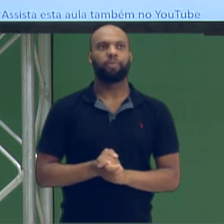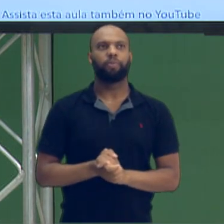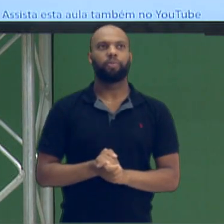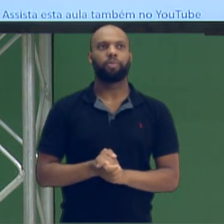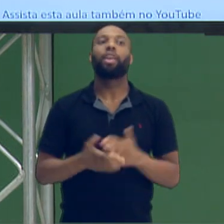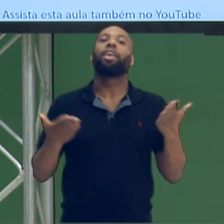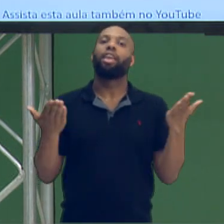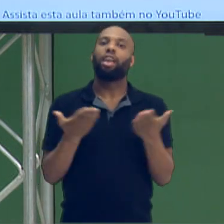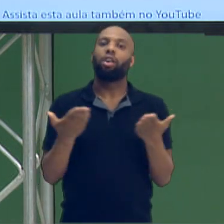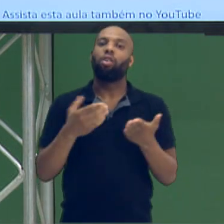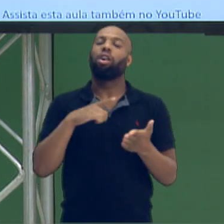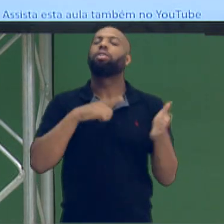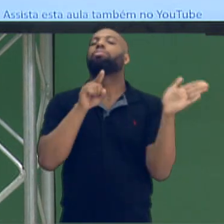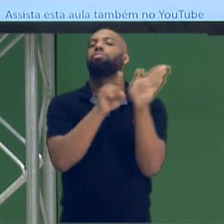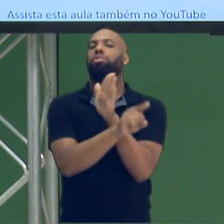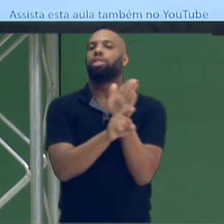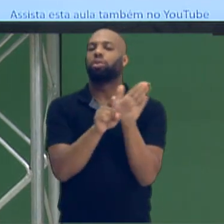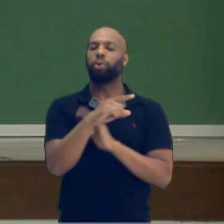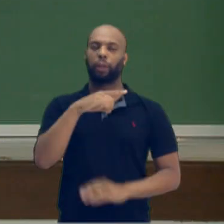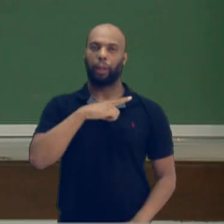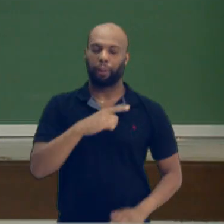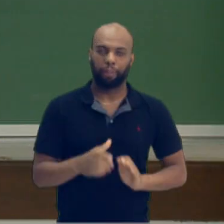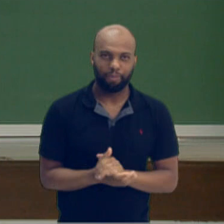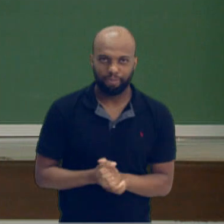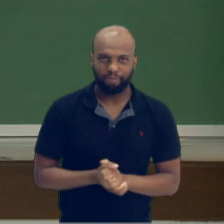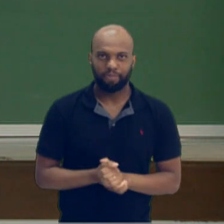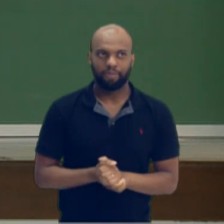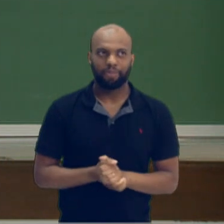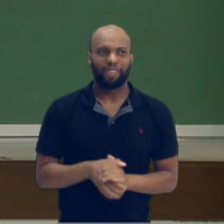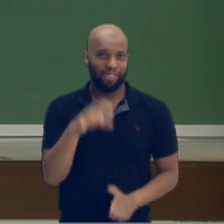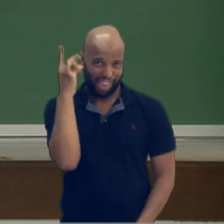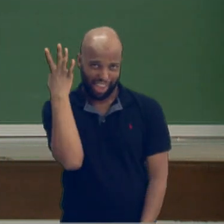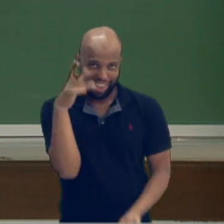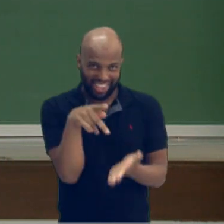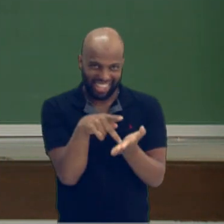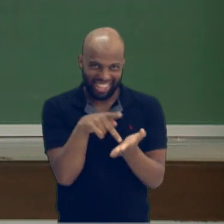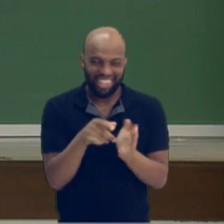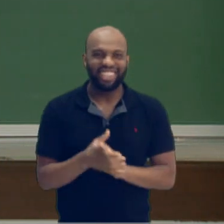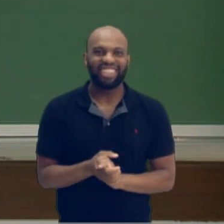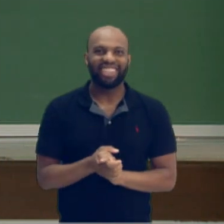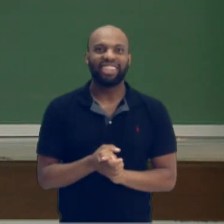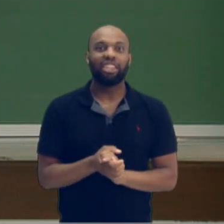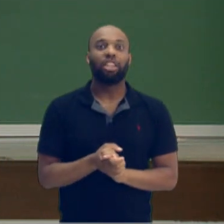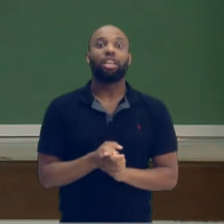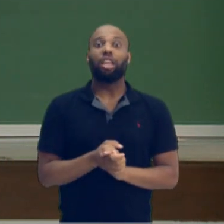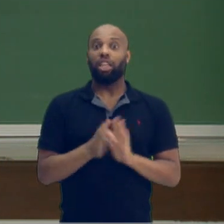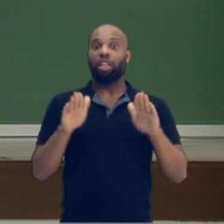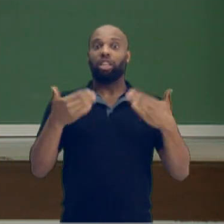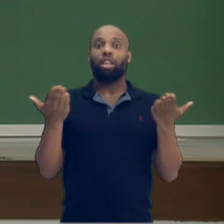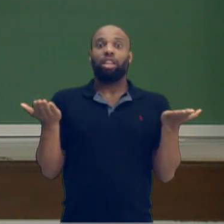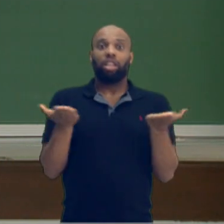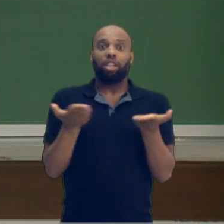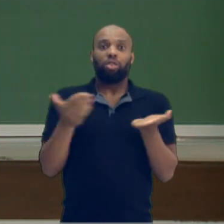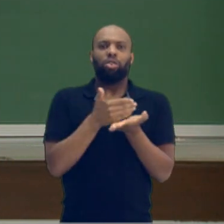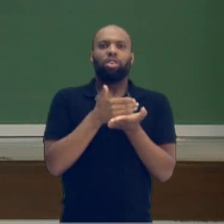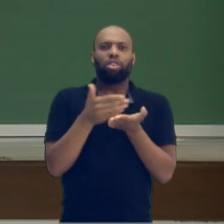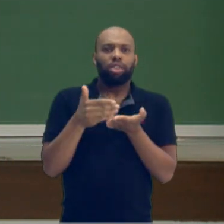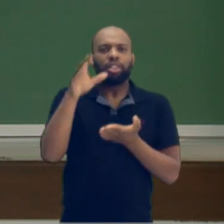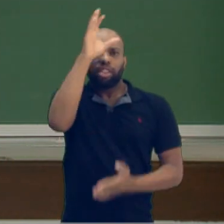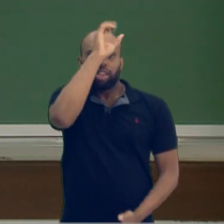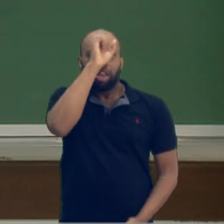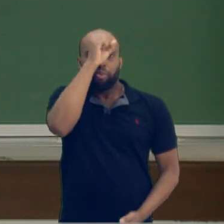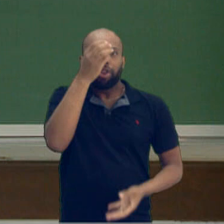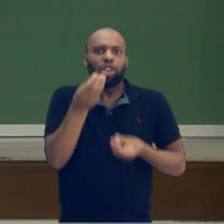Claro que agora vem os nossos probleminhas, né? Tava muito fácil. Então, vamos lá. A gente vai começar a aprender a construir